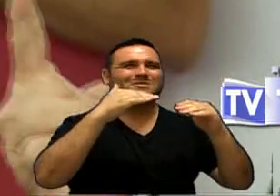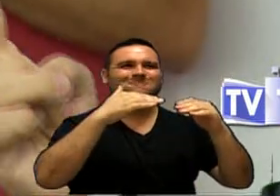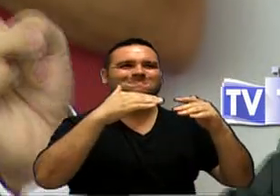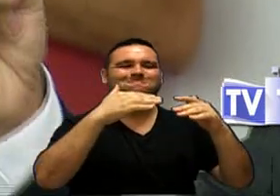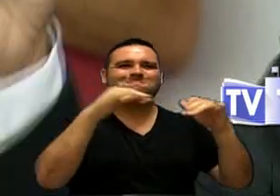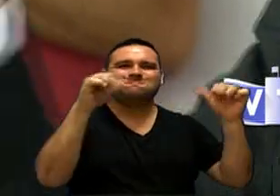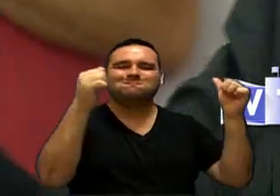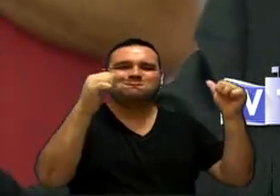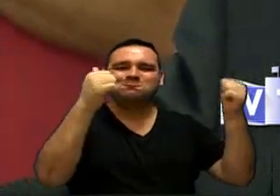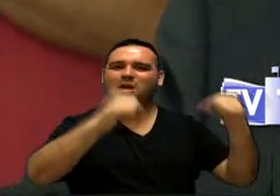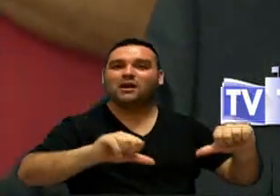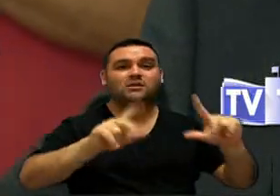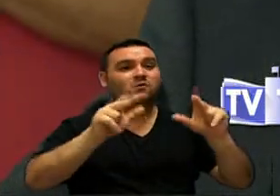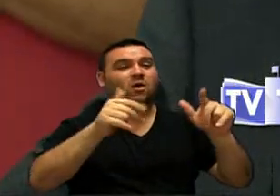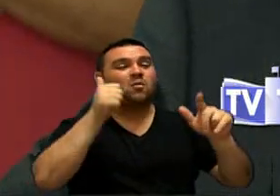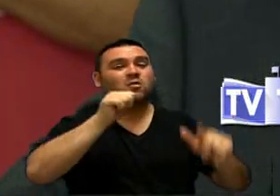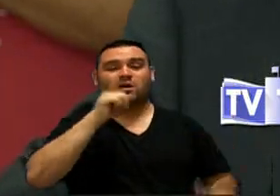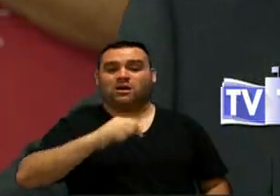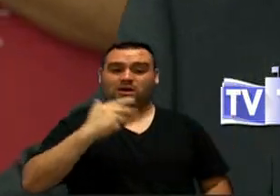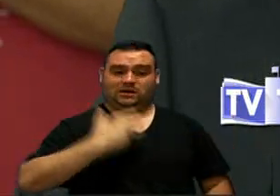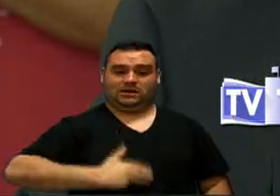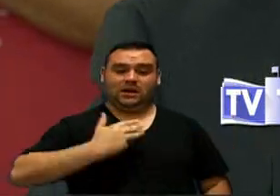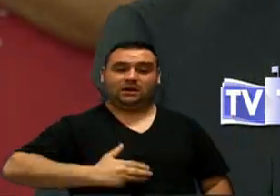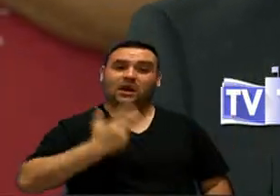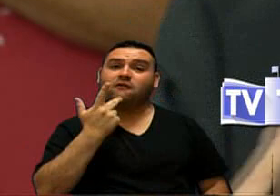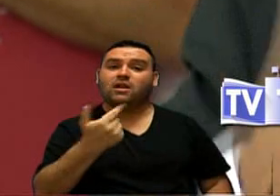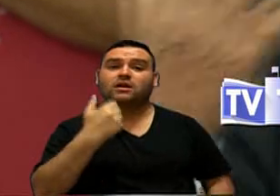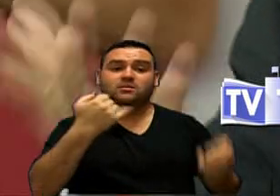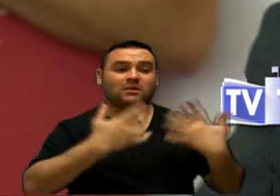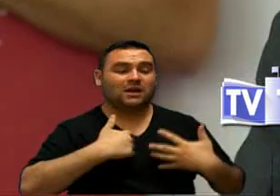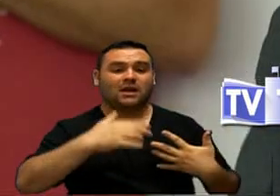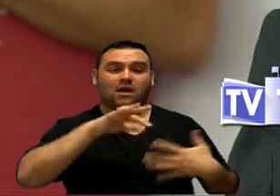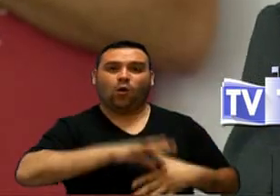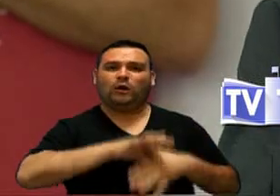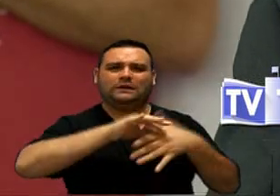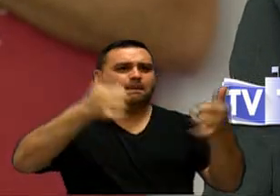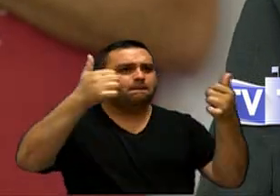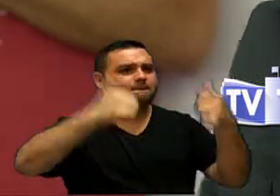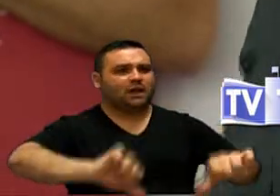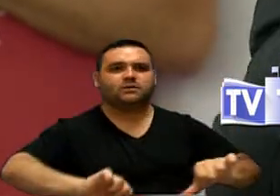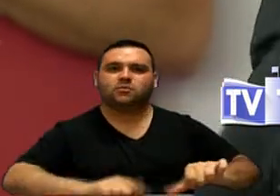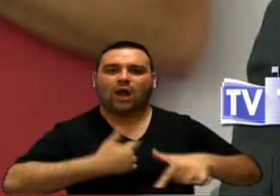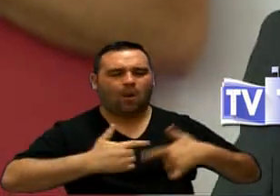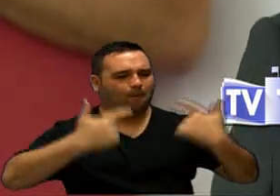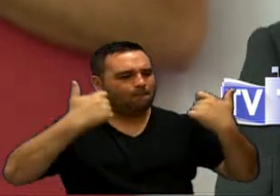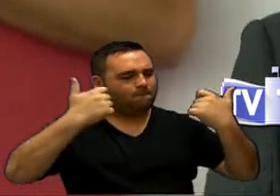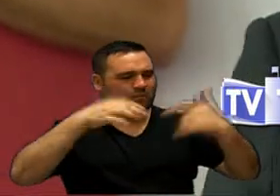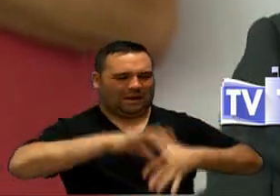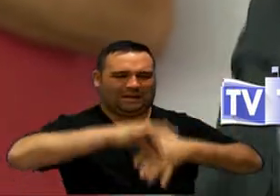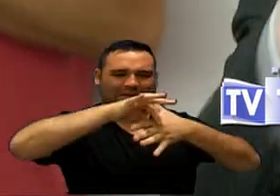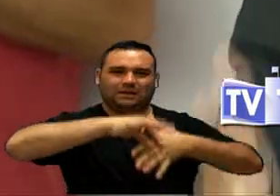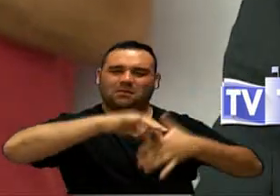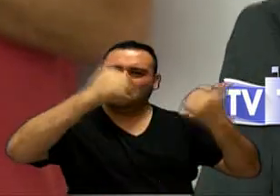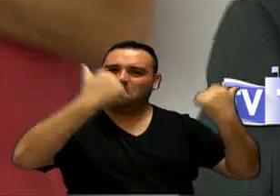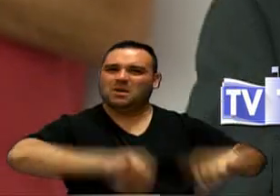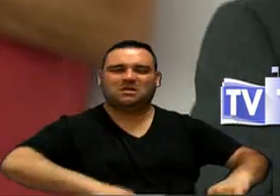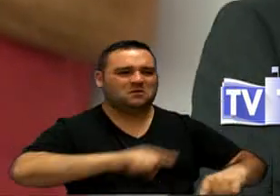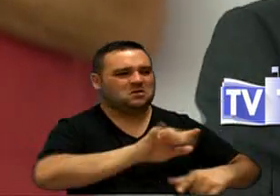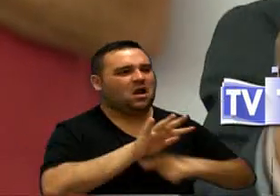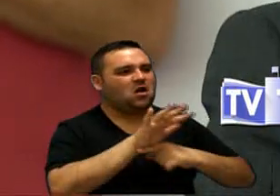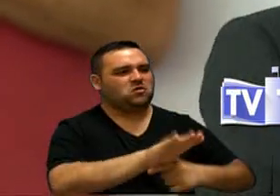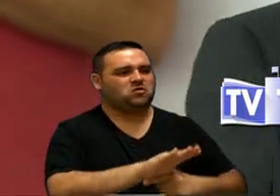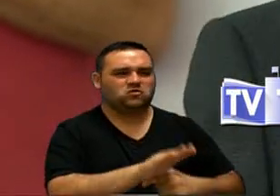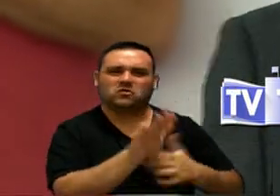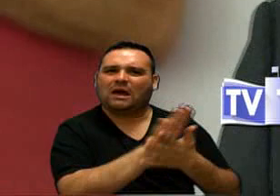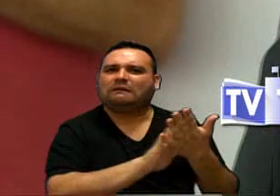ponto da doutora Yara Lula dizer que eu sou um péssimo líder. Sou um péssimo líder. Você não agrega nada, você